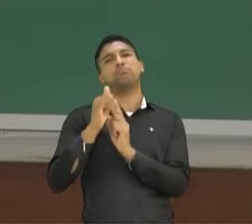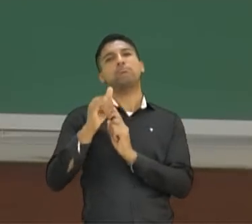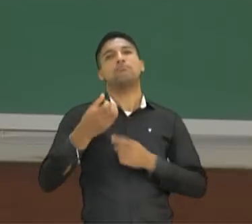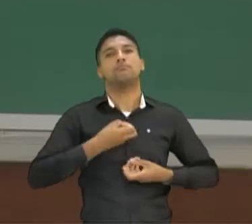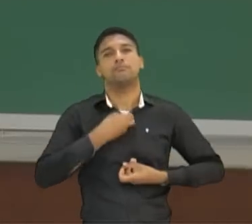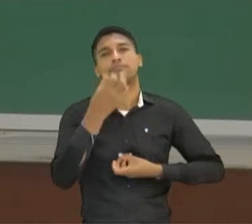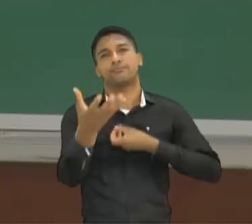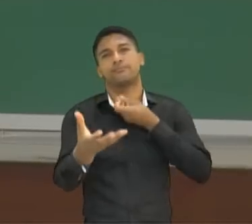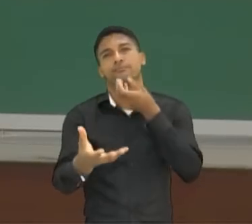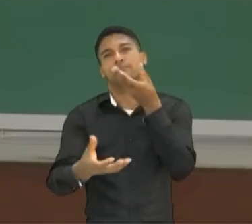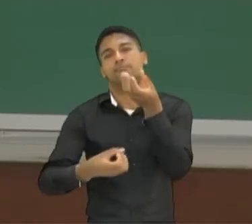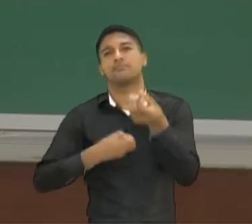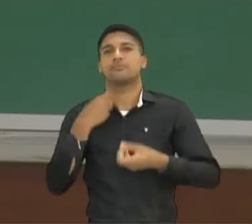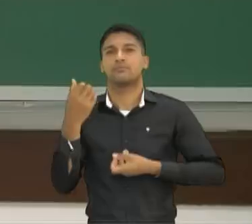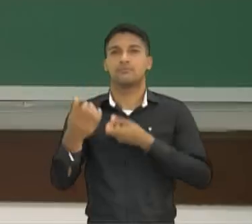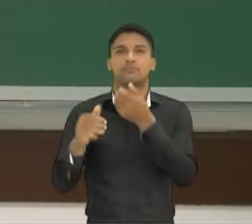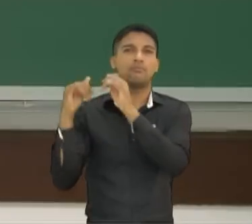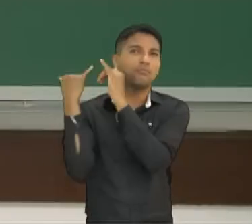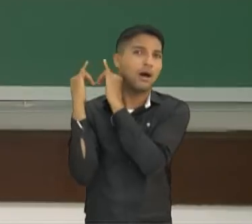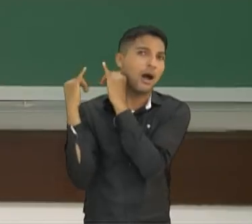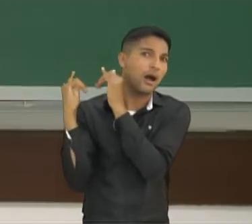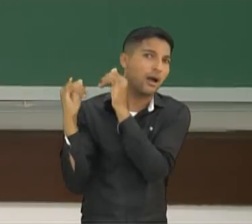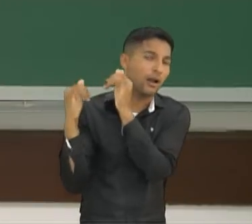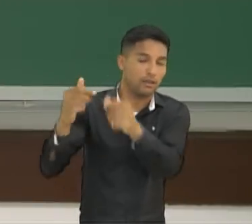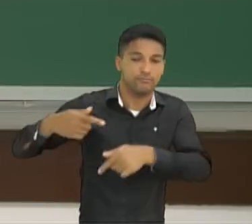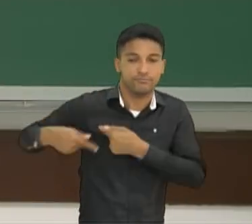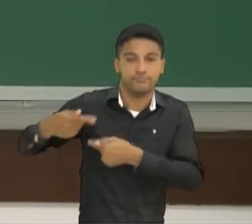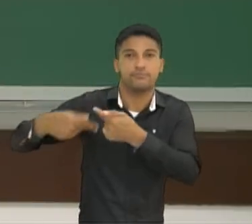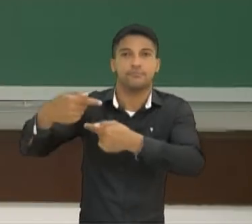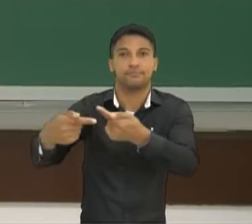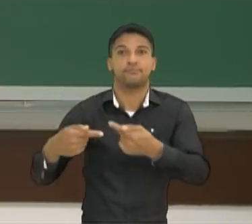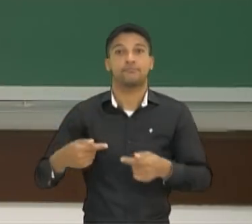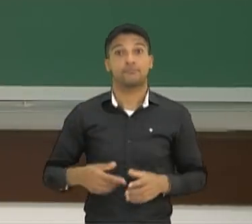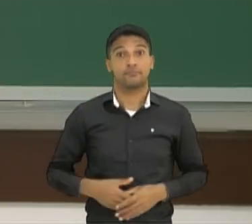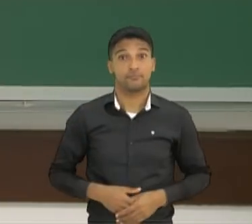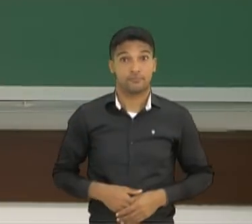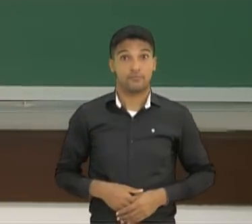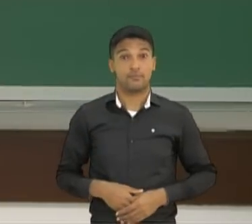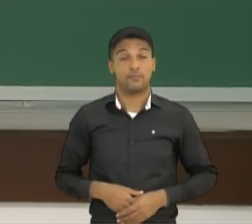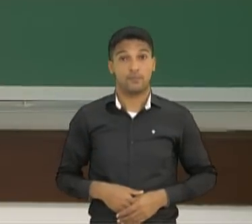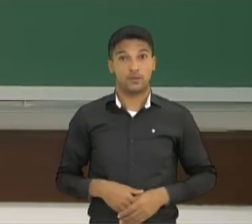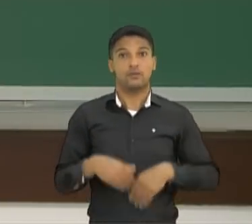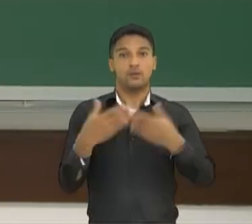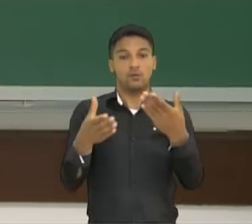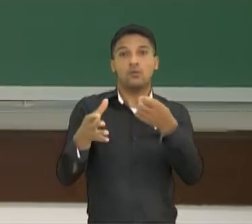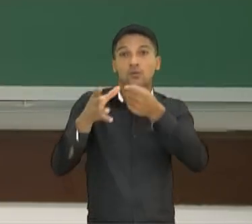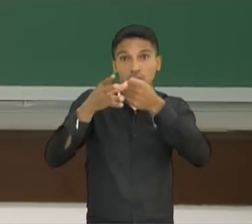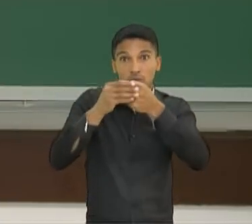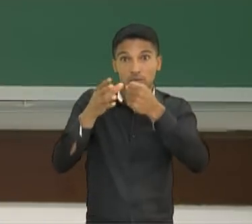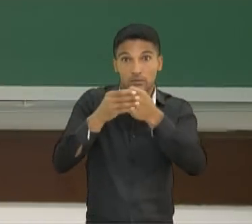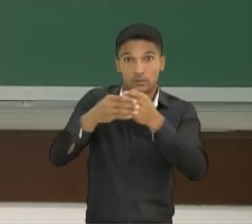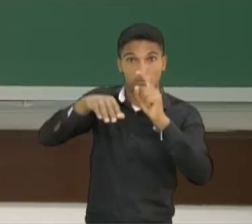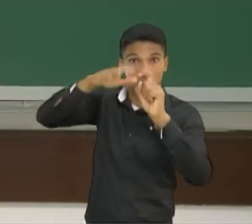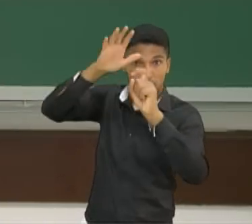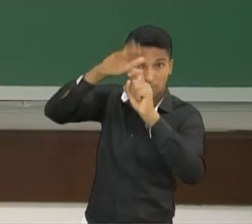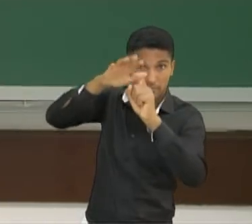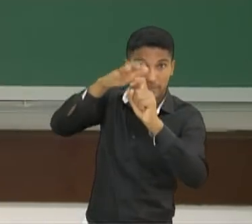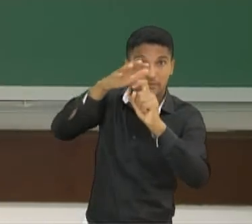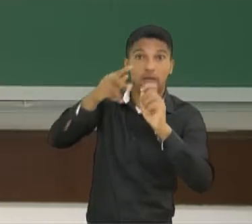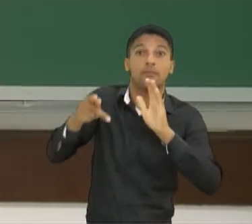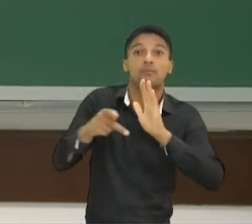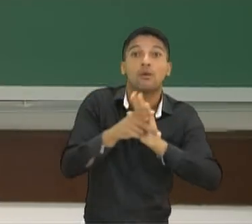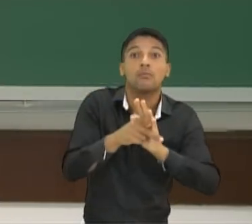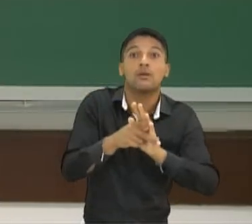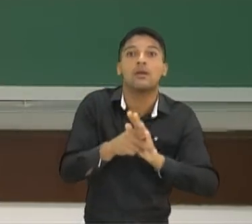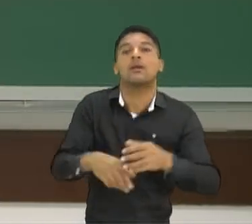narrativas. A finalidade, a função do conhecimento mítico é atribuir explicações, tá? Então